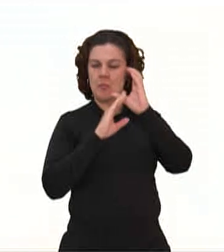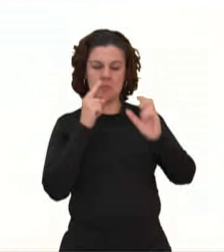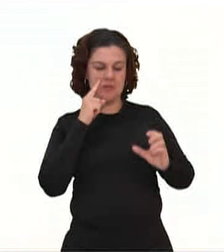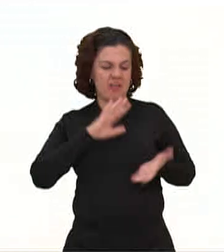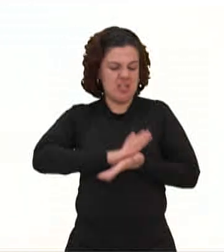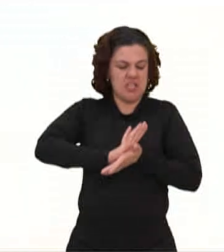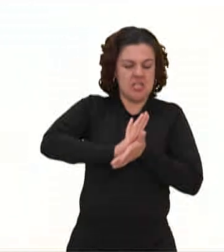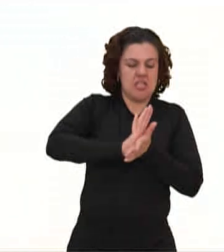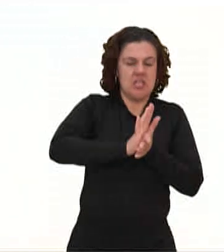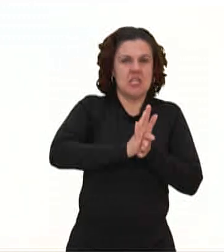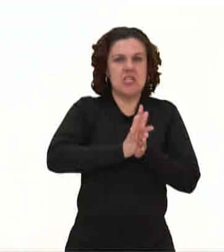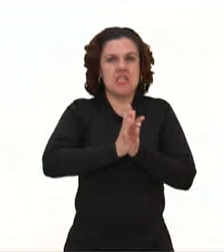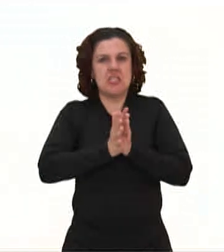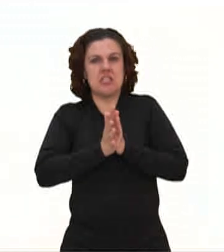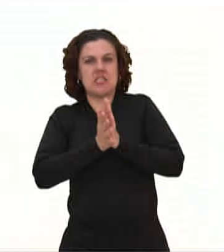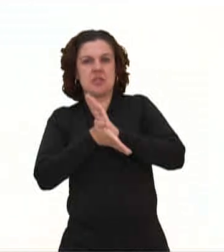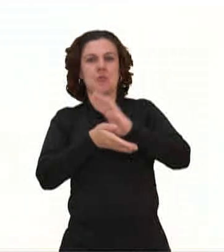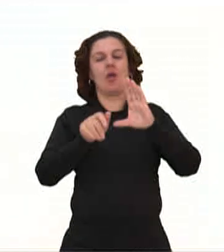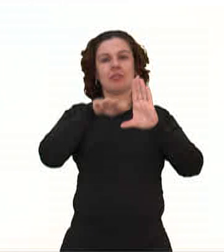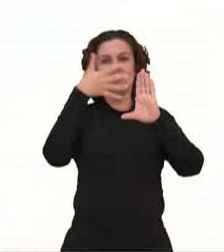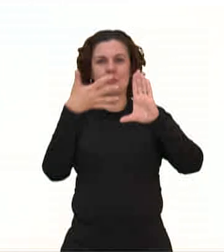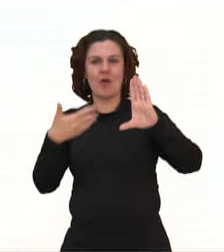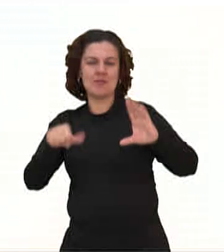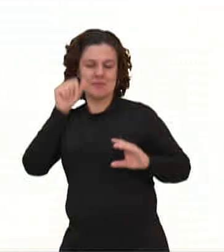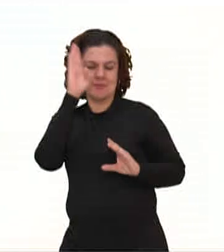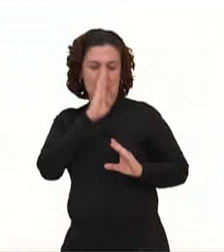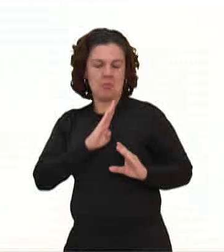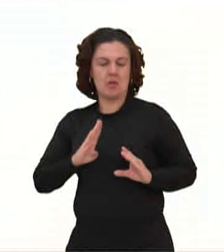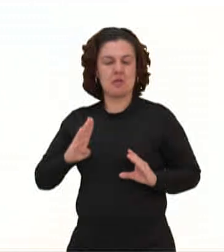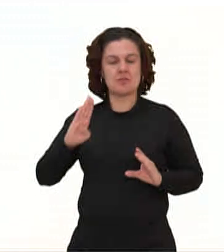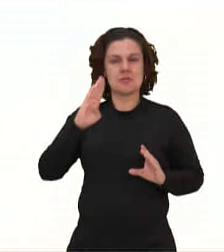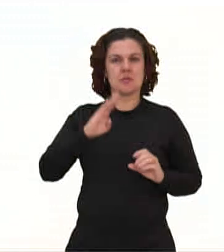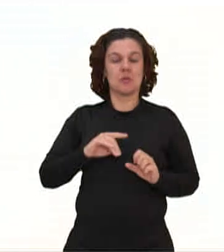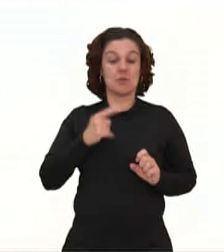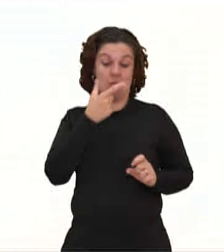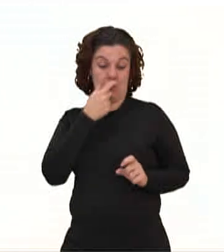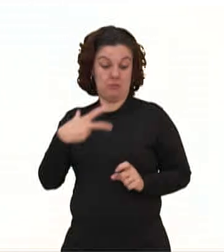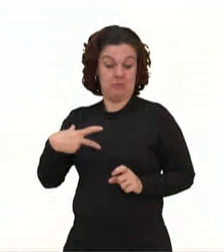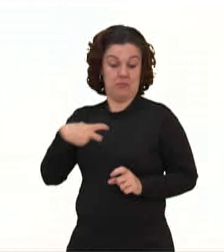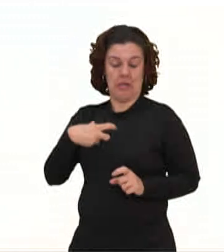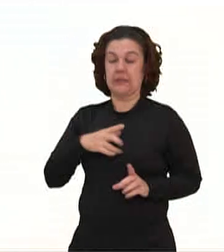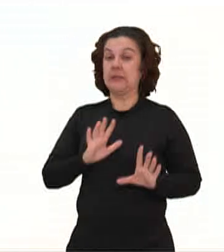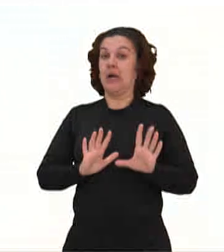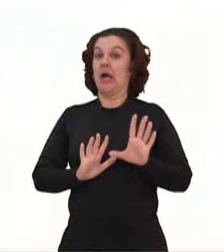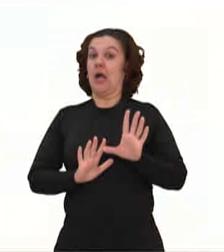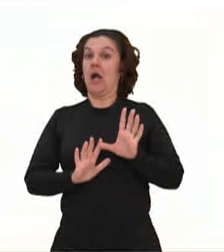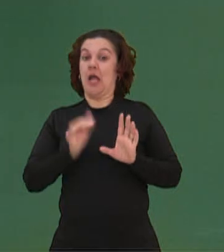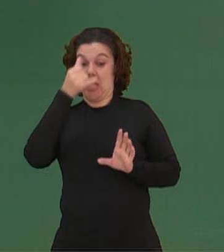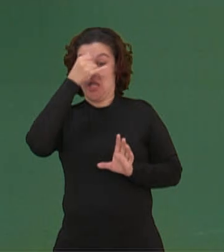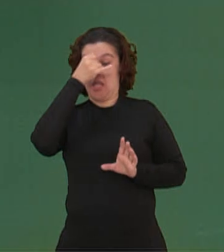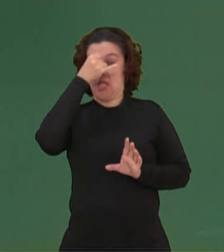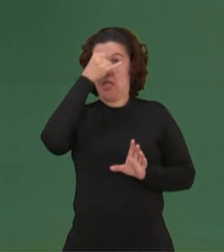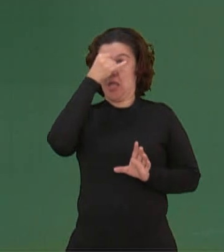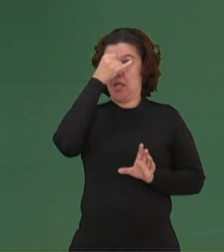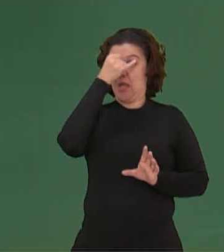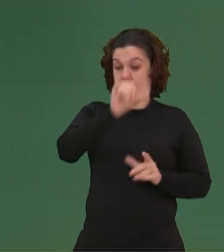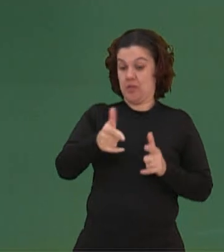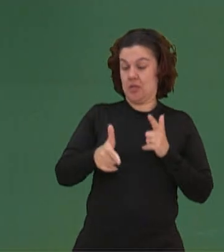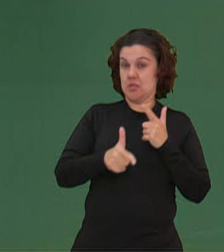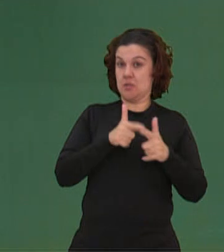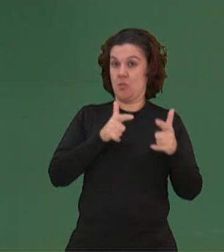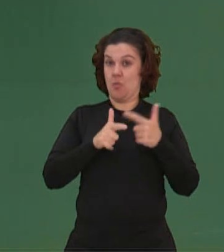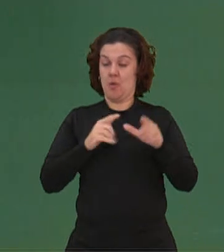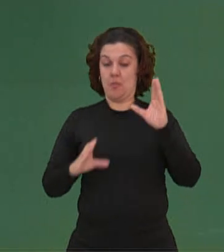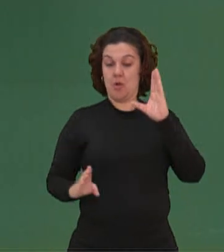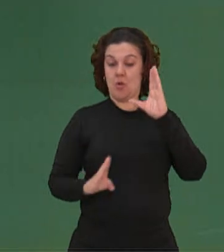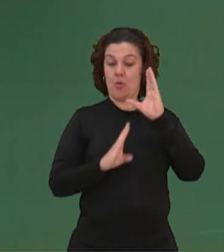destruir a democracia no Brasil. O Vargas, então, para evitar esse plano comunista